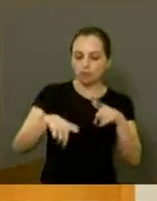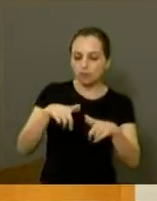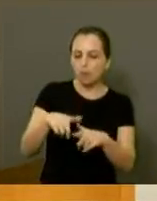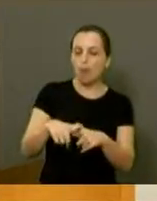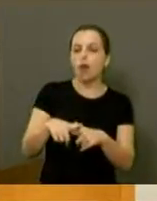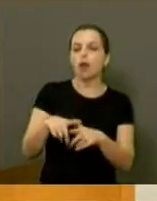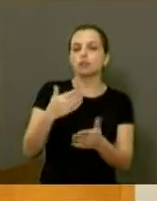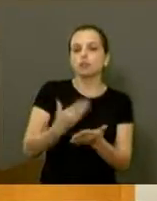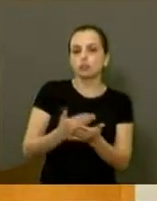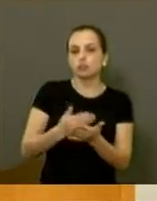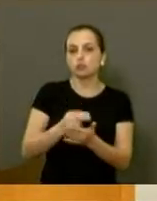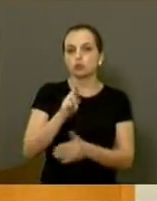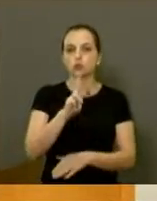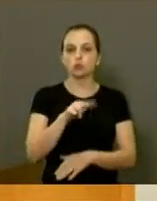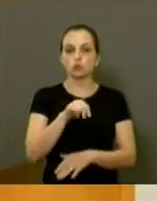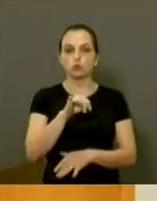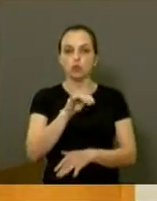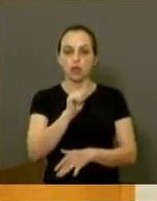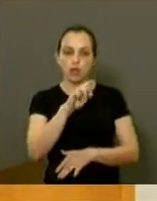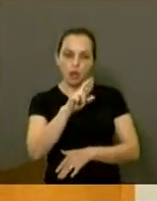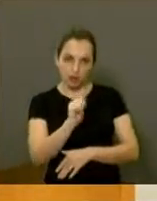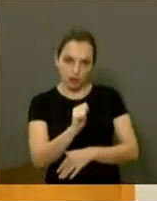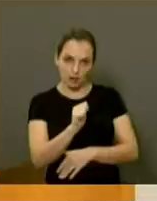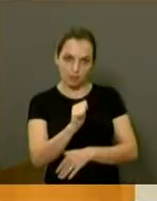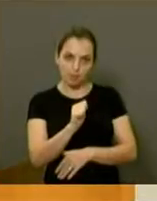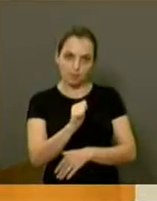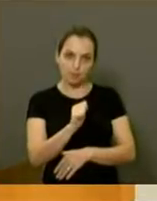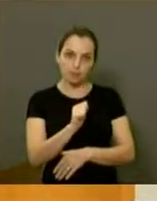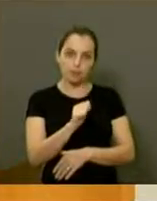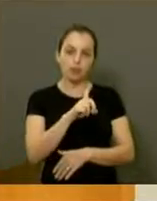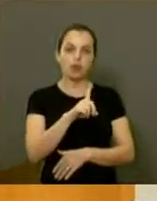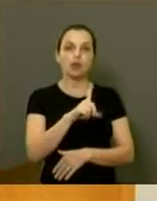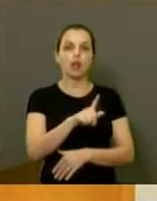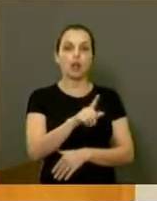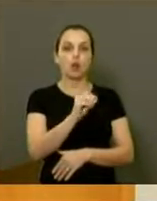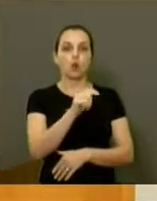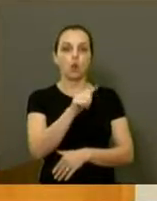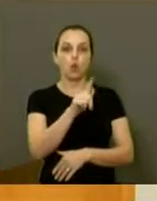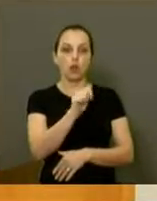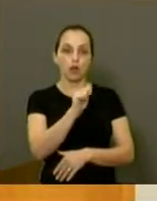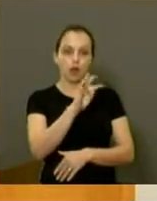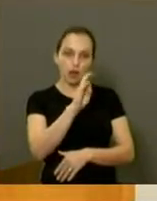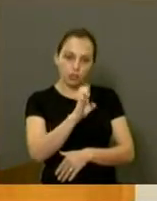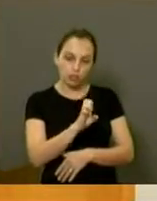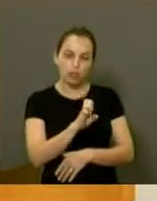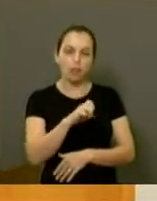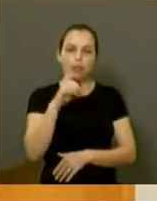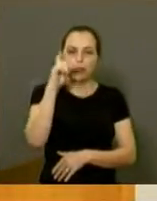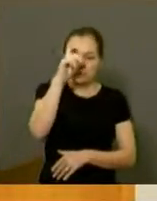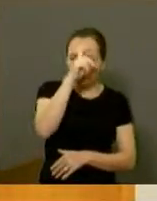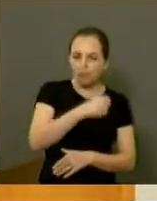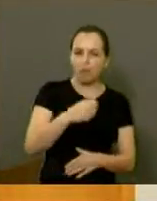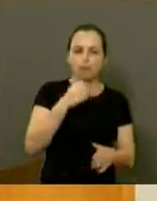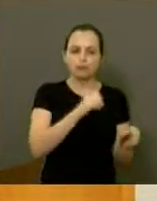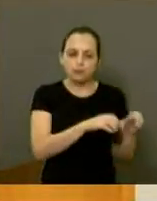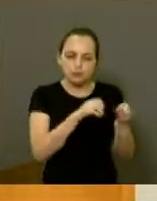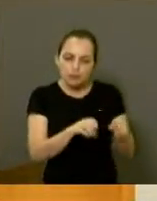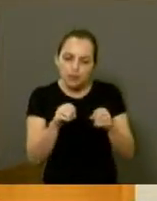procurada por professores que estavam com dificuldade em dar aula devido ao som alto dos veículos, né, de